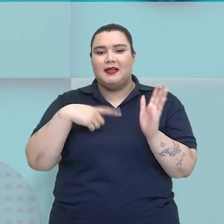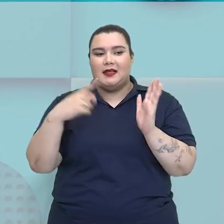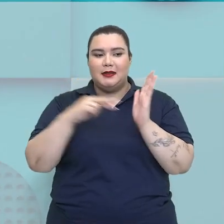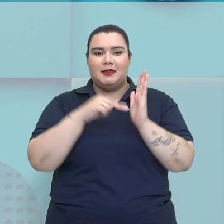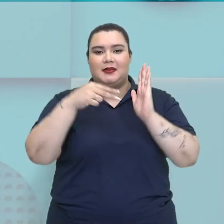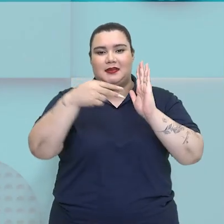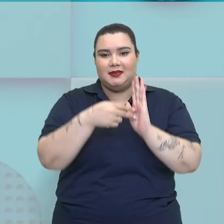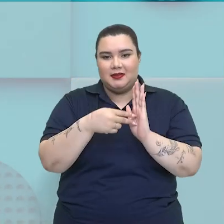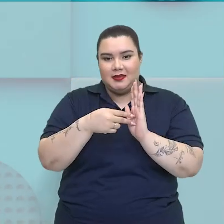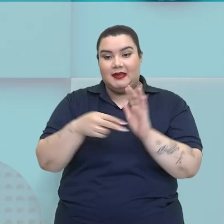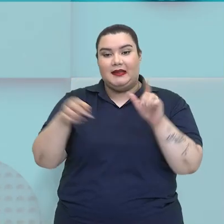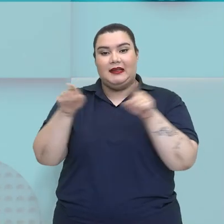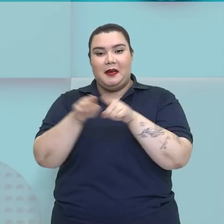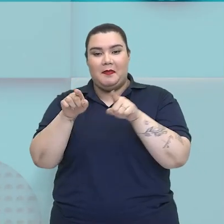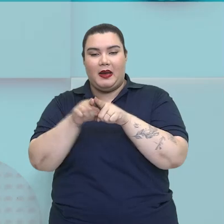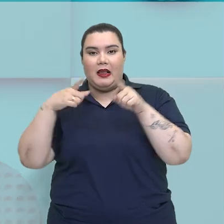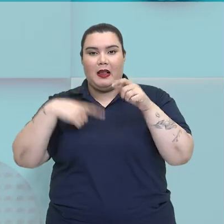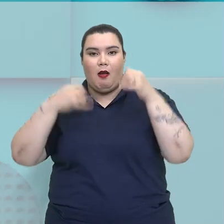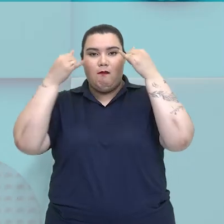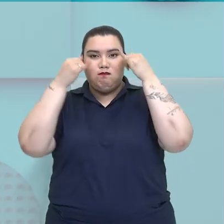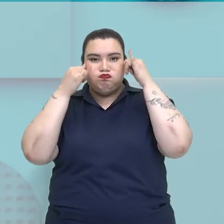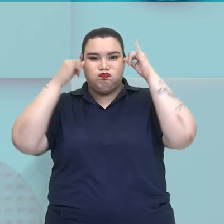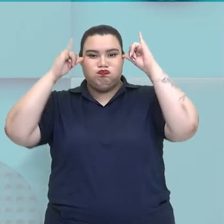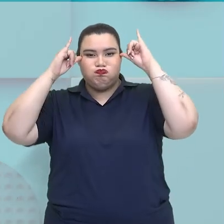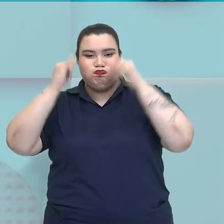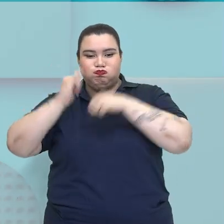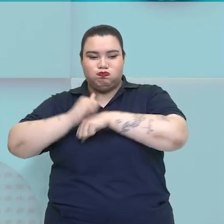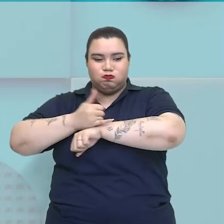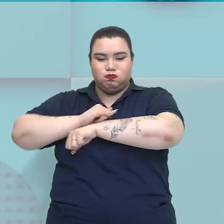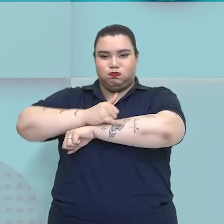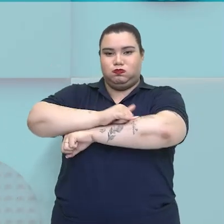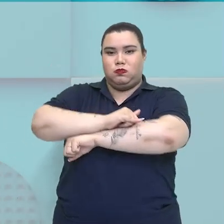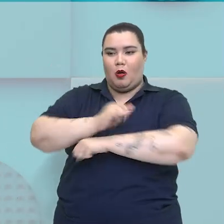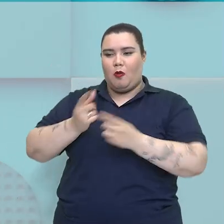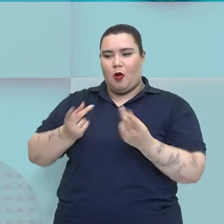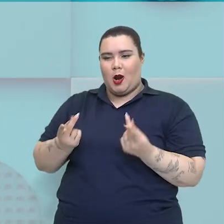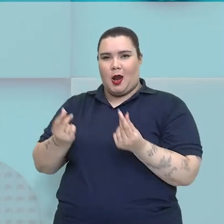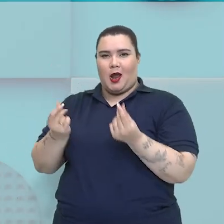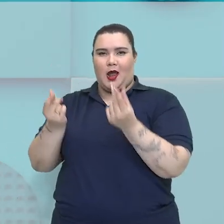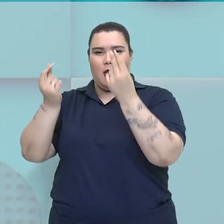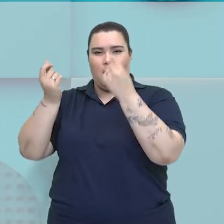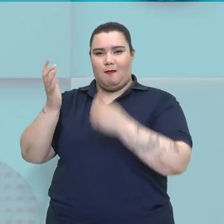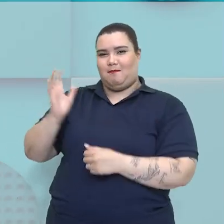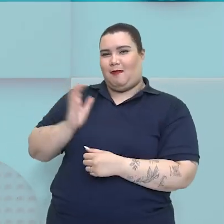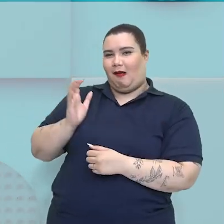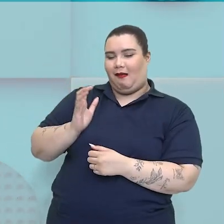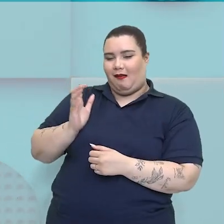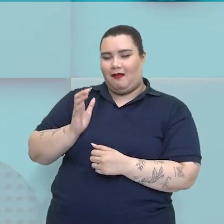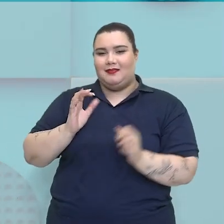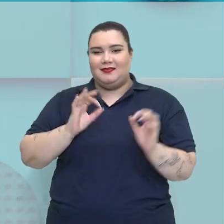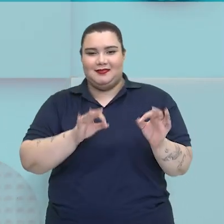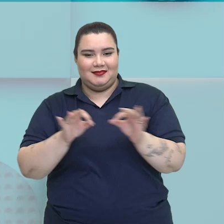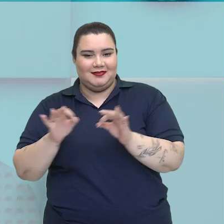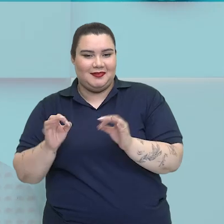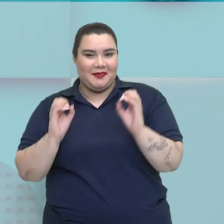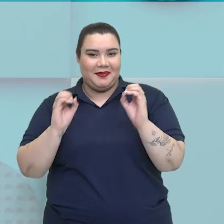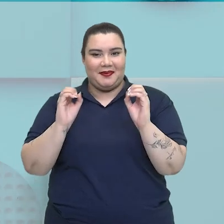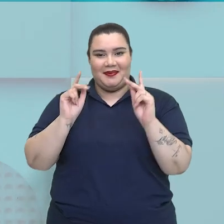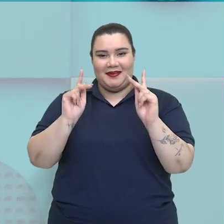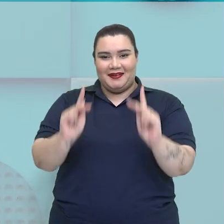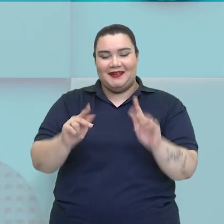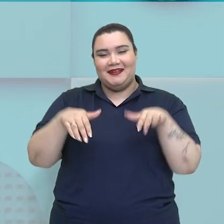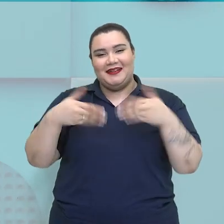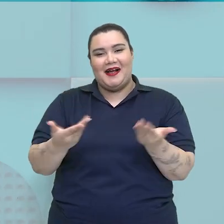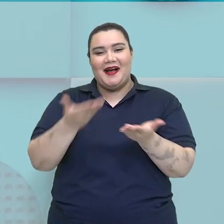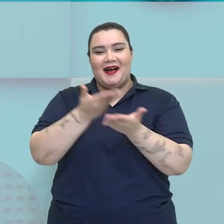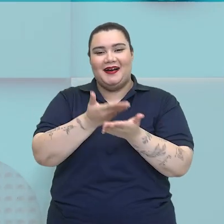diferente. No tempo das vacas gordas, né? Quando olho no tempo que eu tinha muito dinheiro. Então, é isso aí, gente.